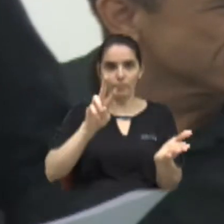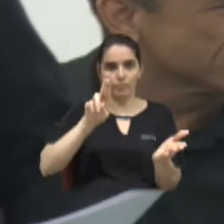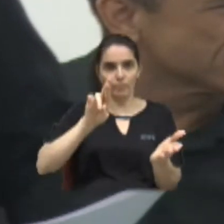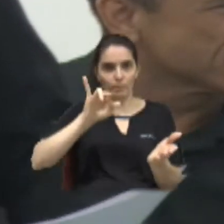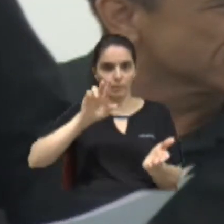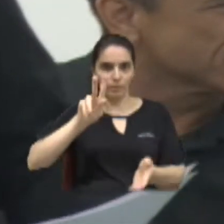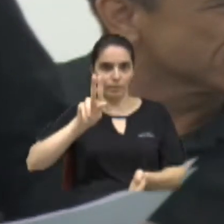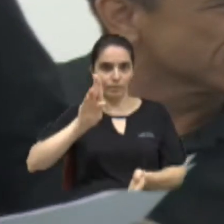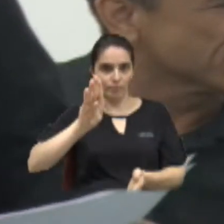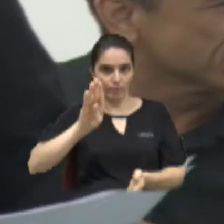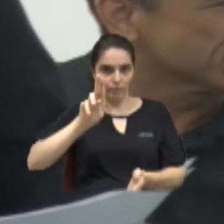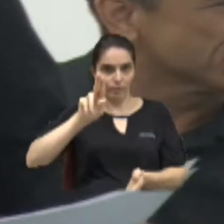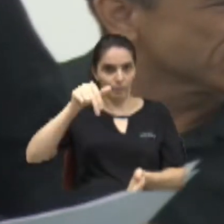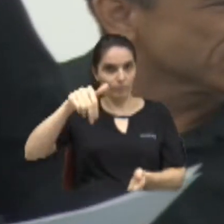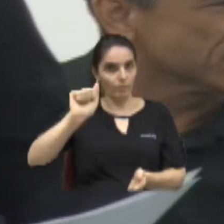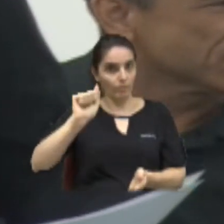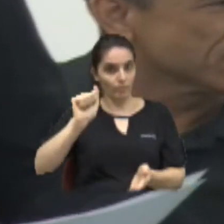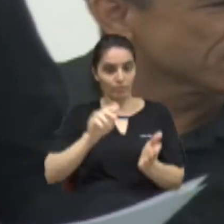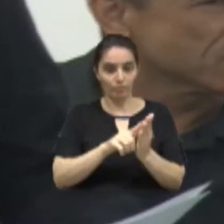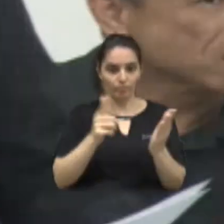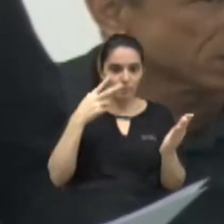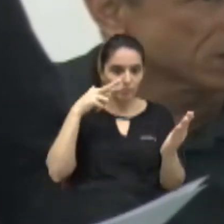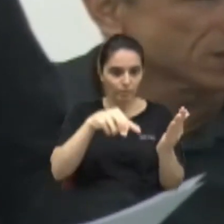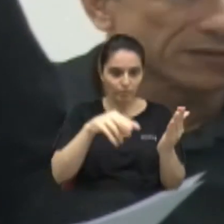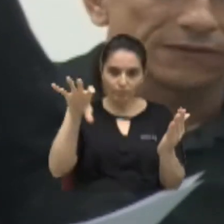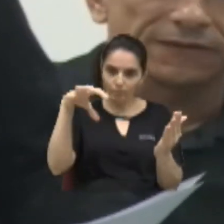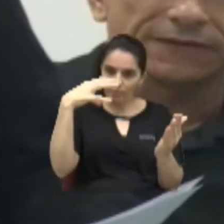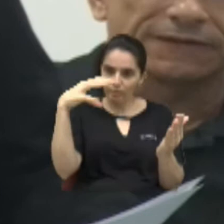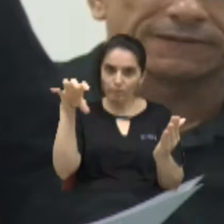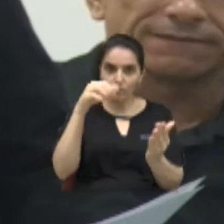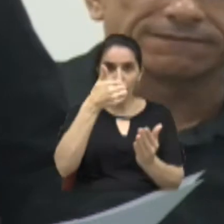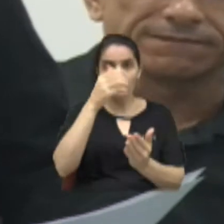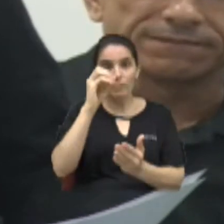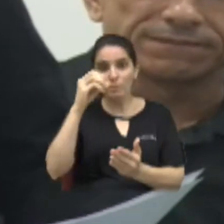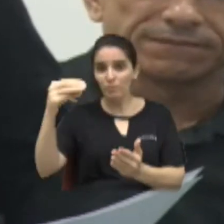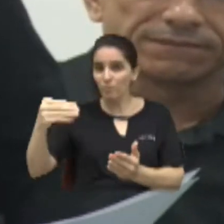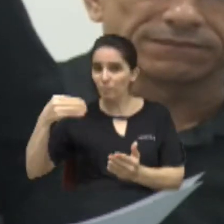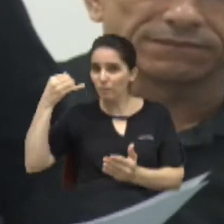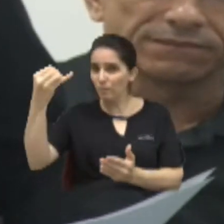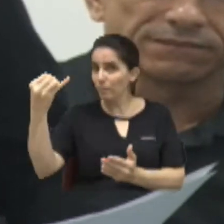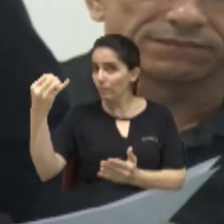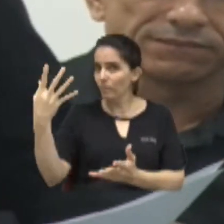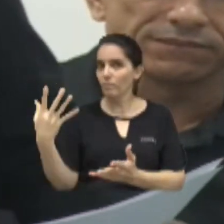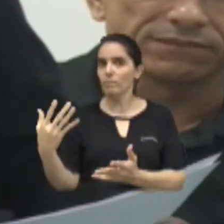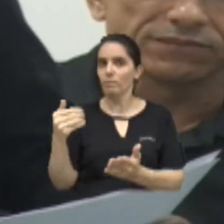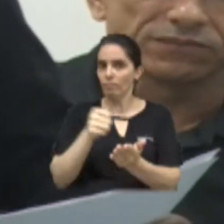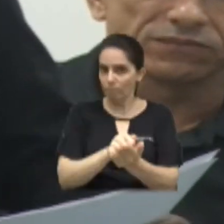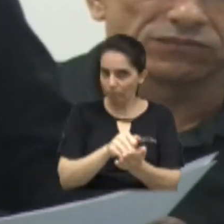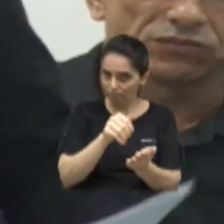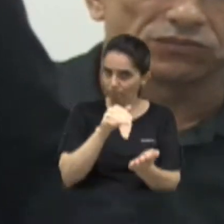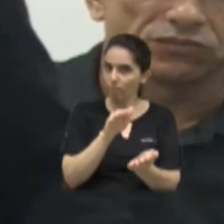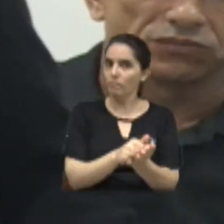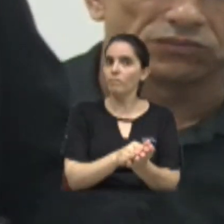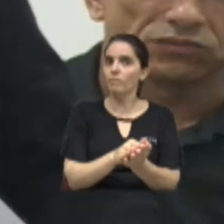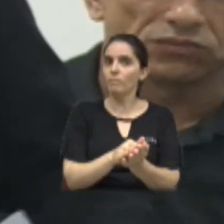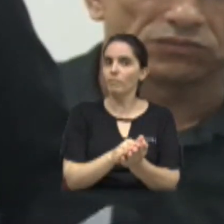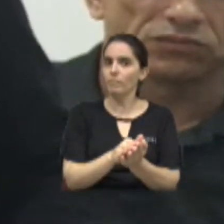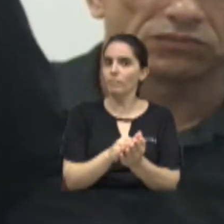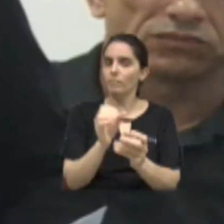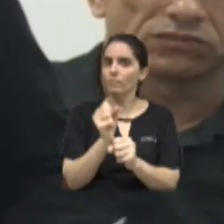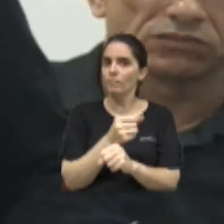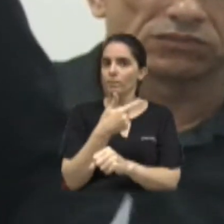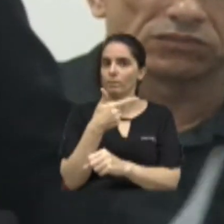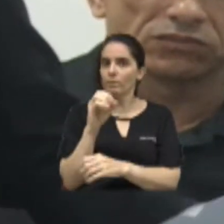deles. Radares rendem 10 milhões em multas em 2017